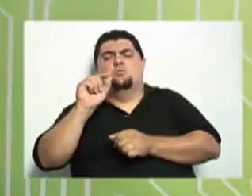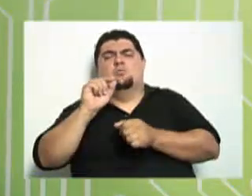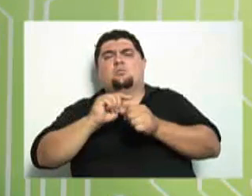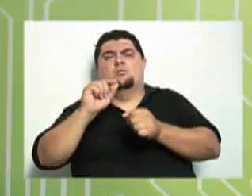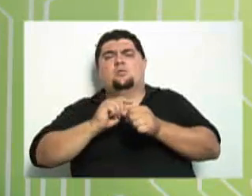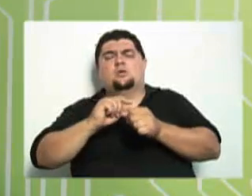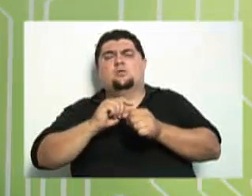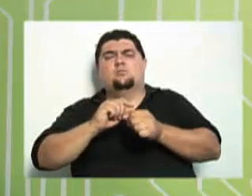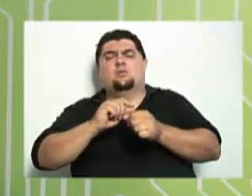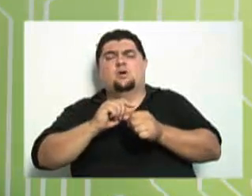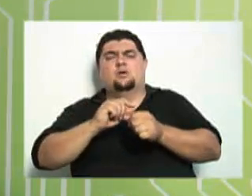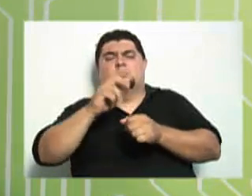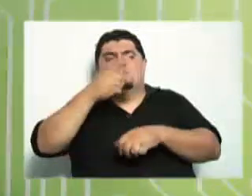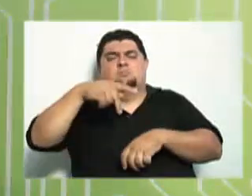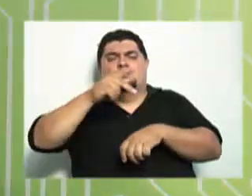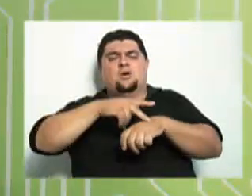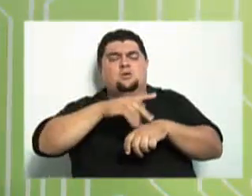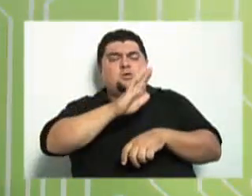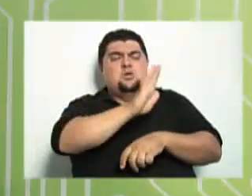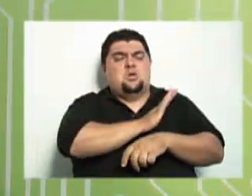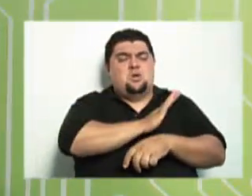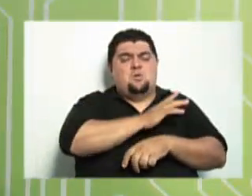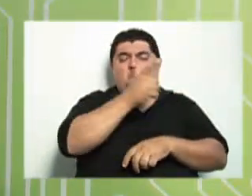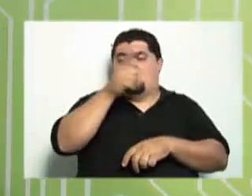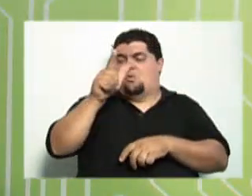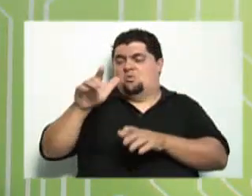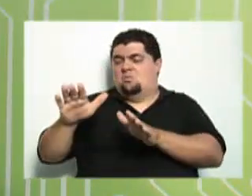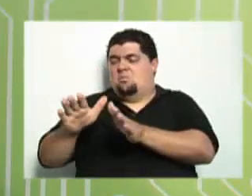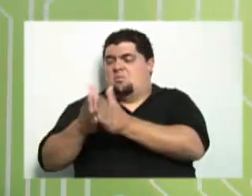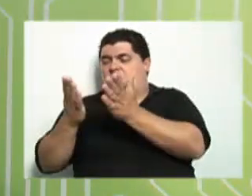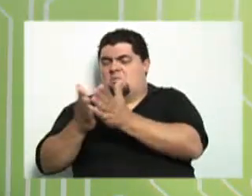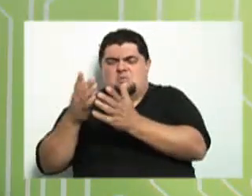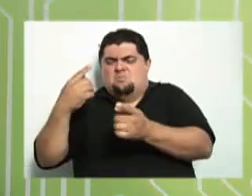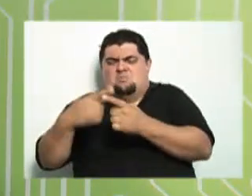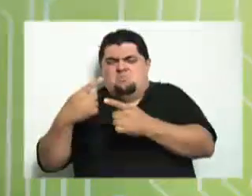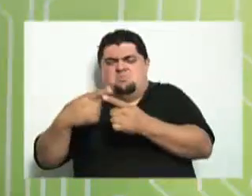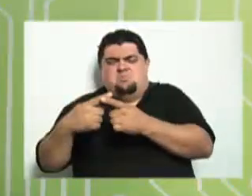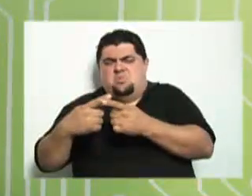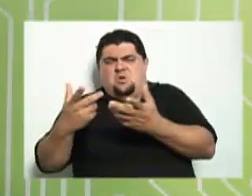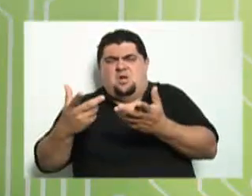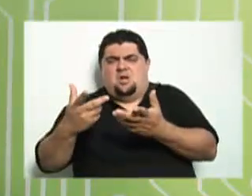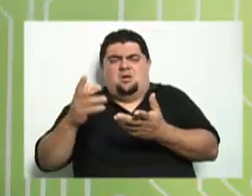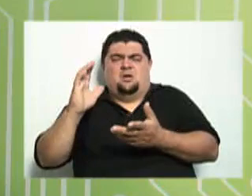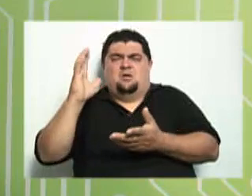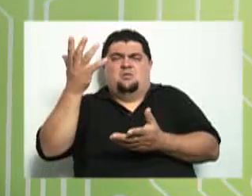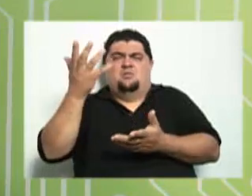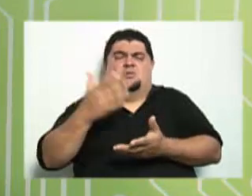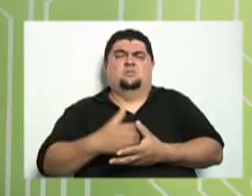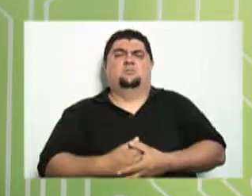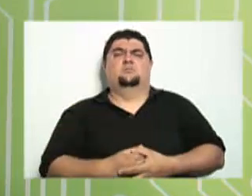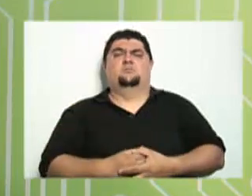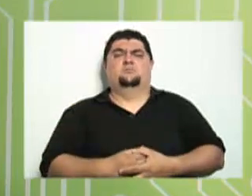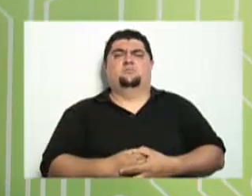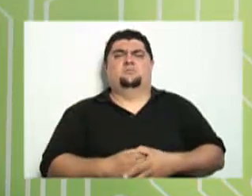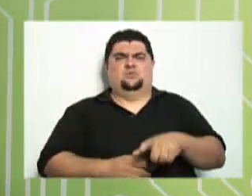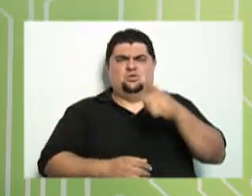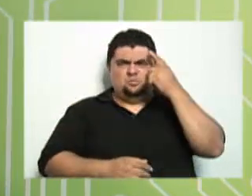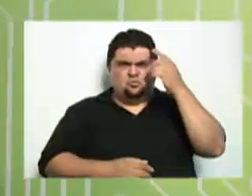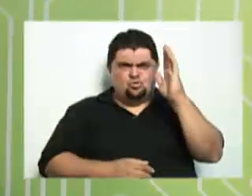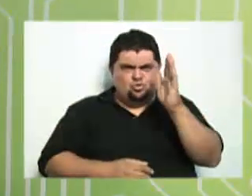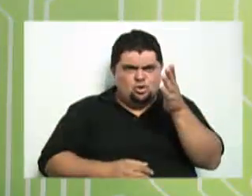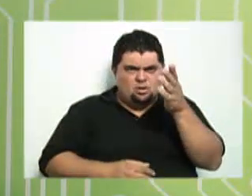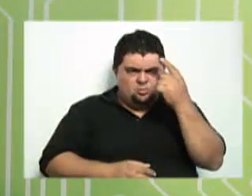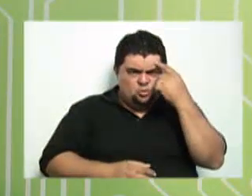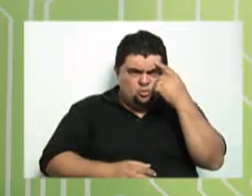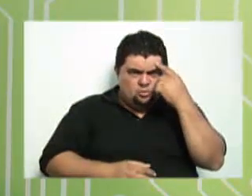alguma nação ser mais rica que a outra? Qual é a causa da riqueza das nações? Vocês já pensaram sobre isso? Você já